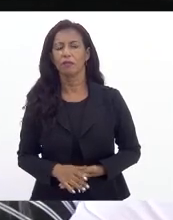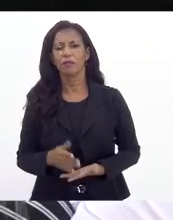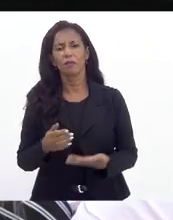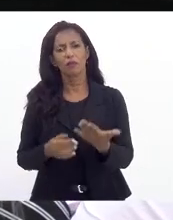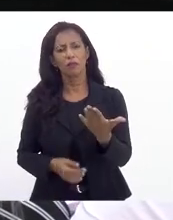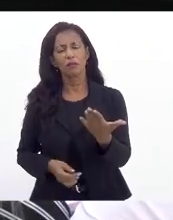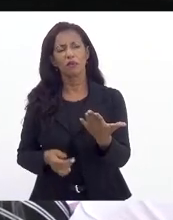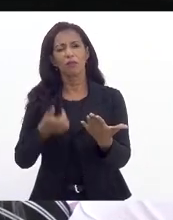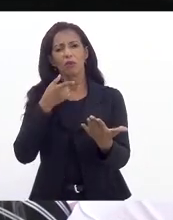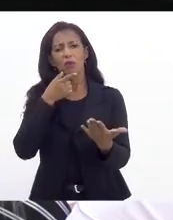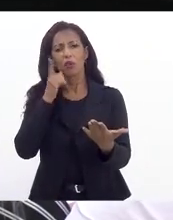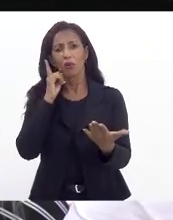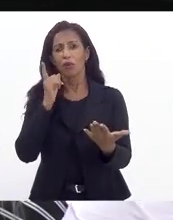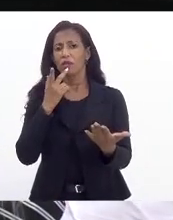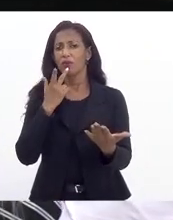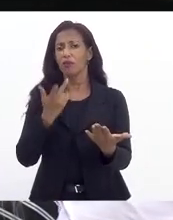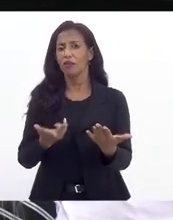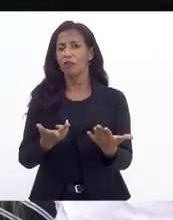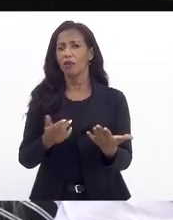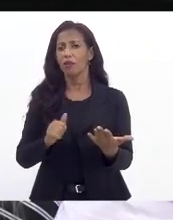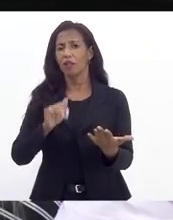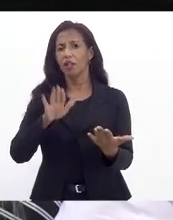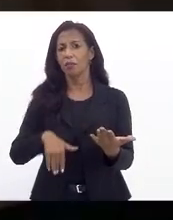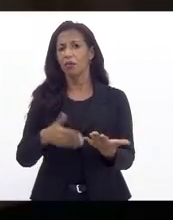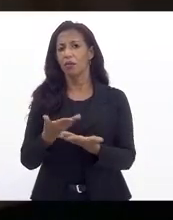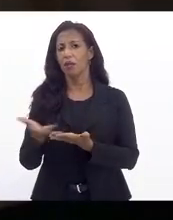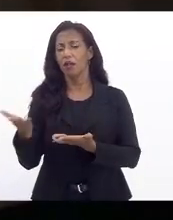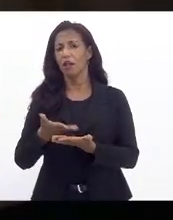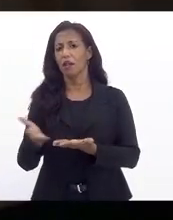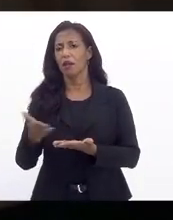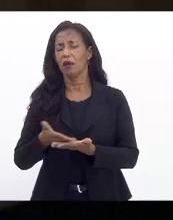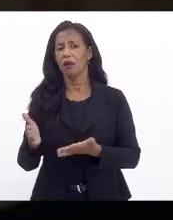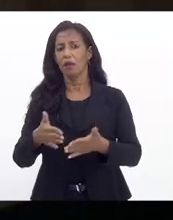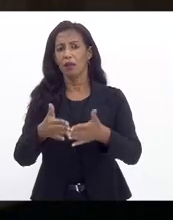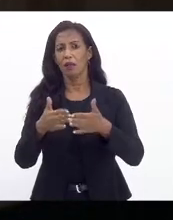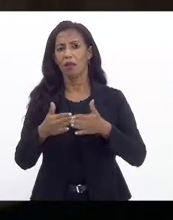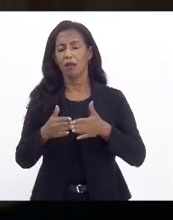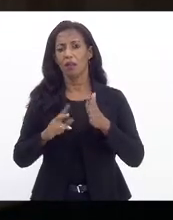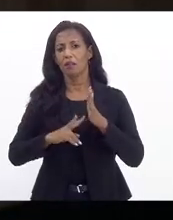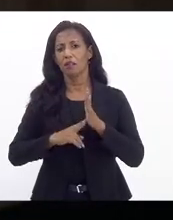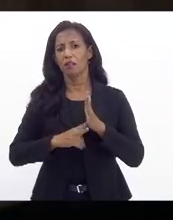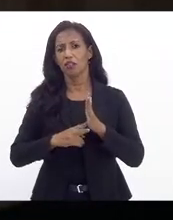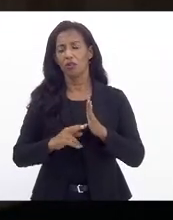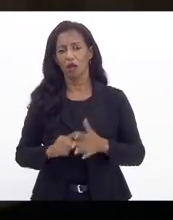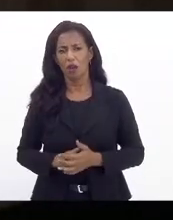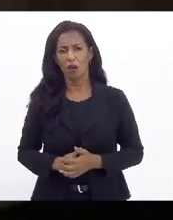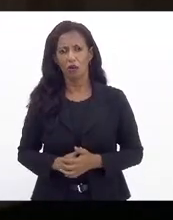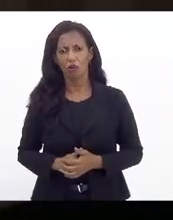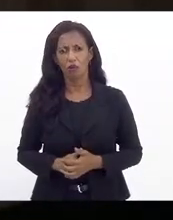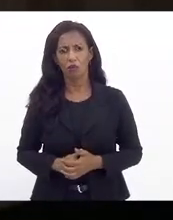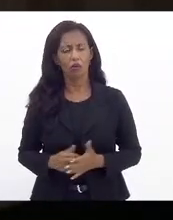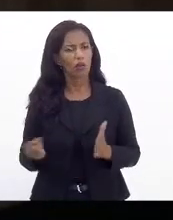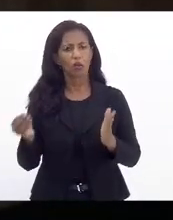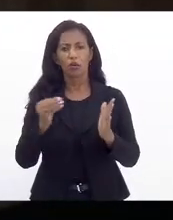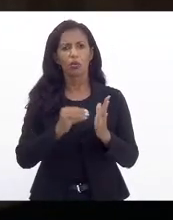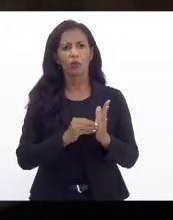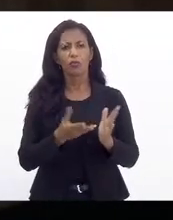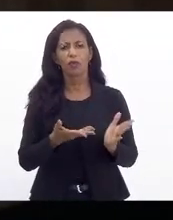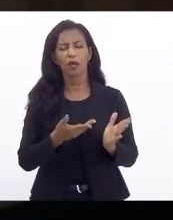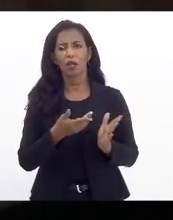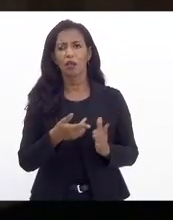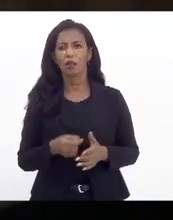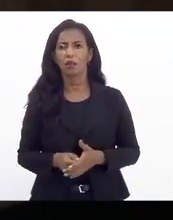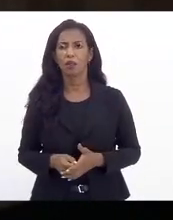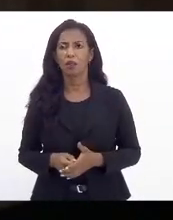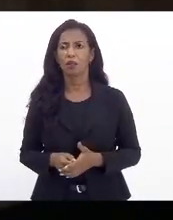excelência ontem falou que estaria muito bem encaminhada a questão da licença sindical isso não foi colocado tá acordado